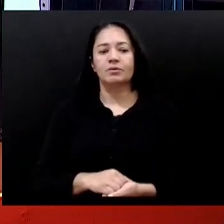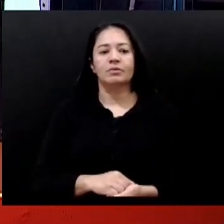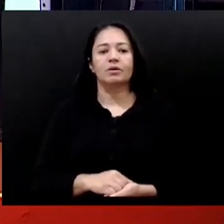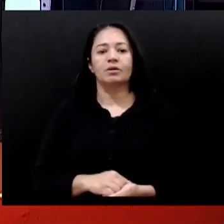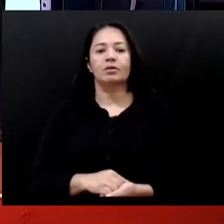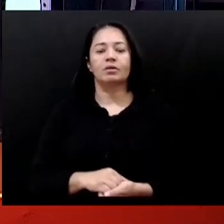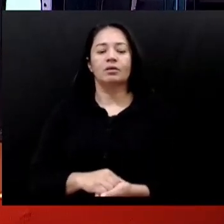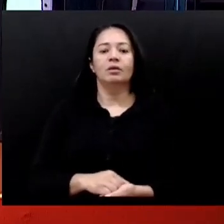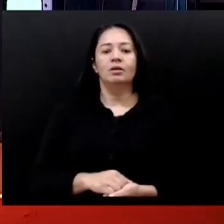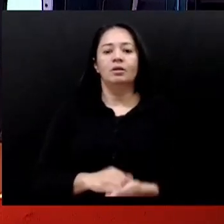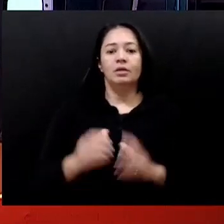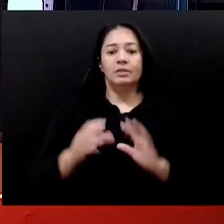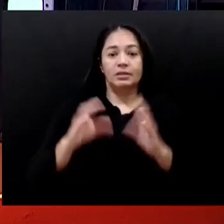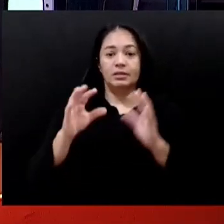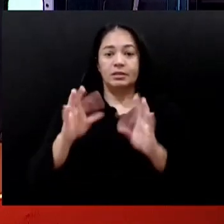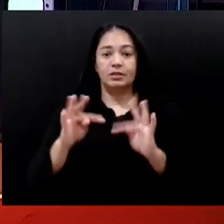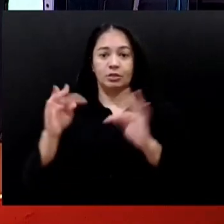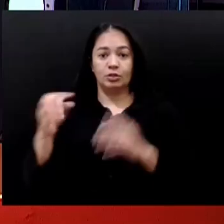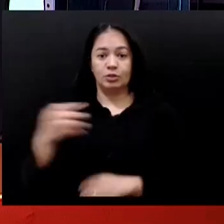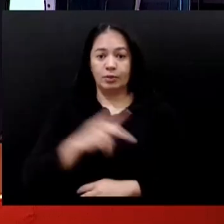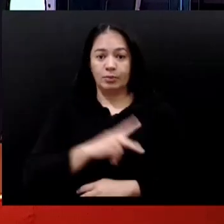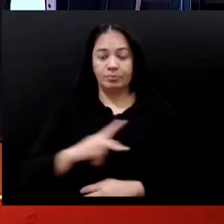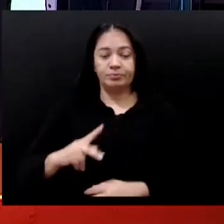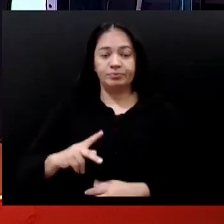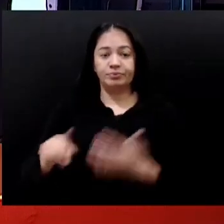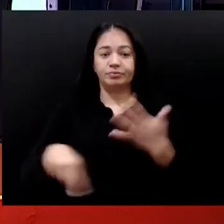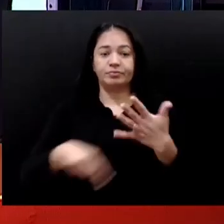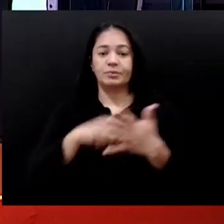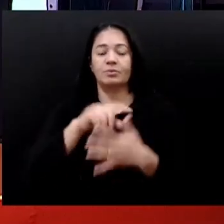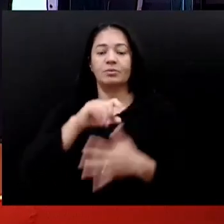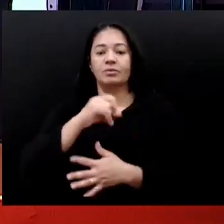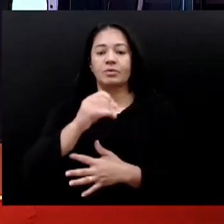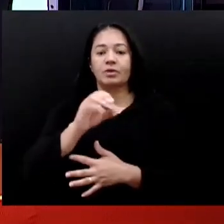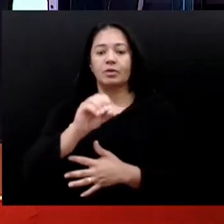Inovação. E José Eduardo Azarite,